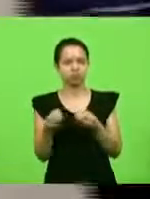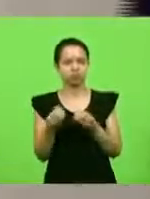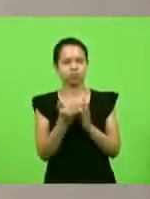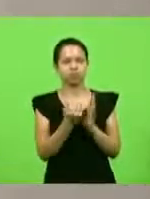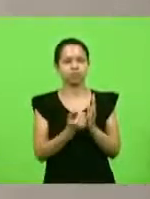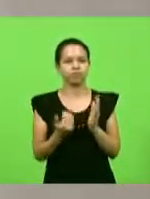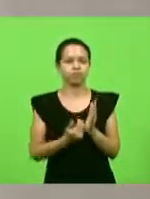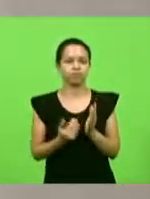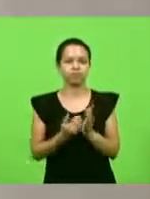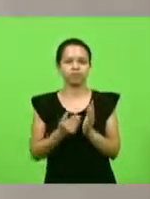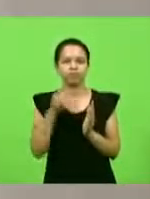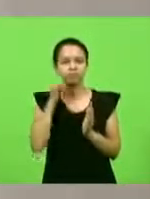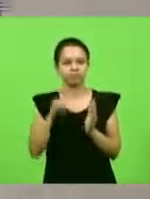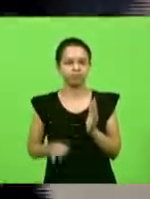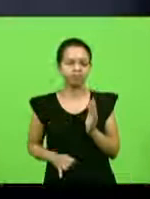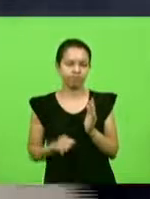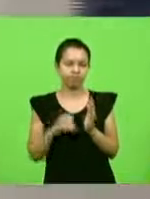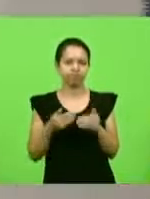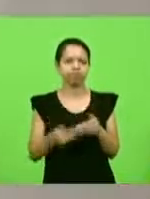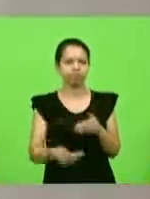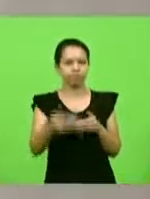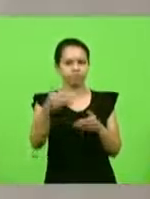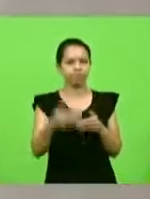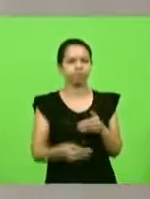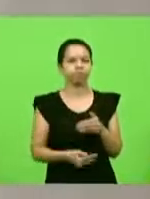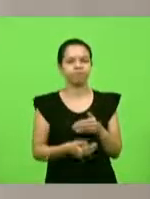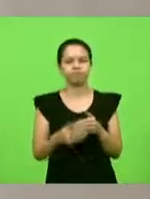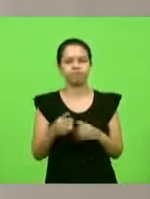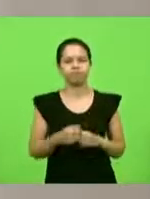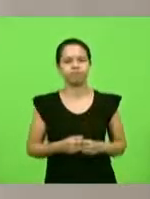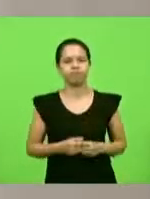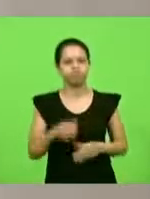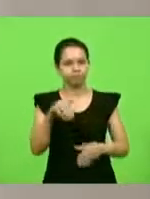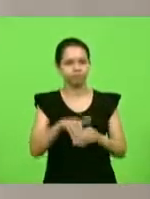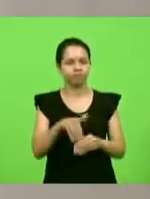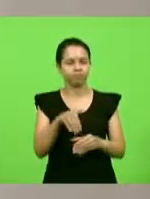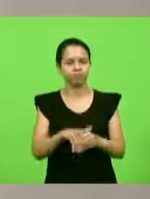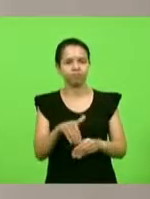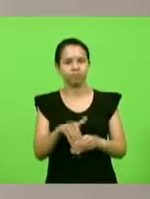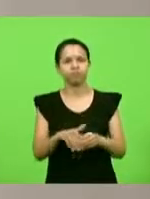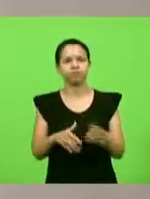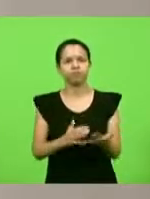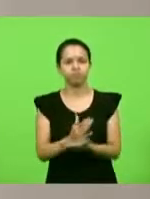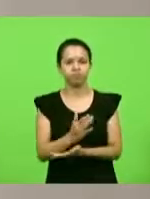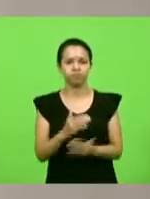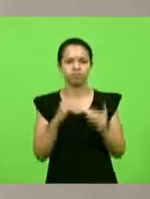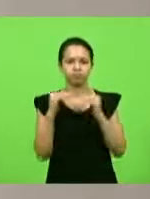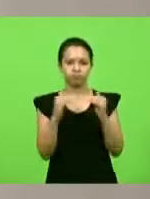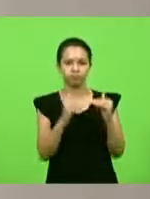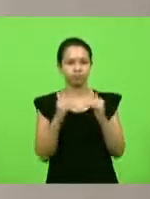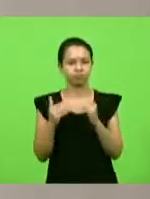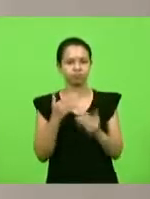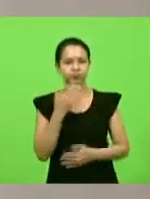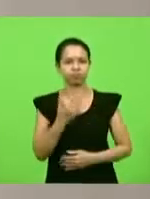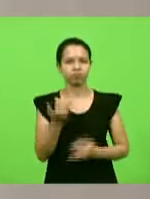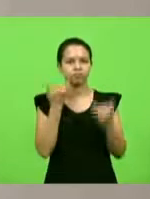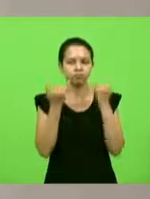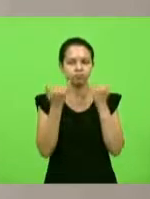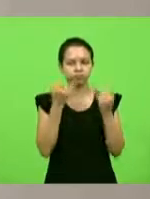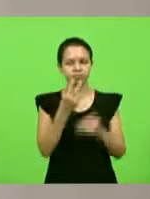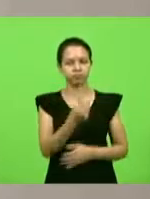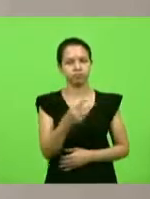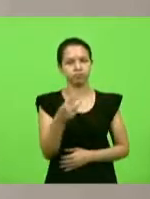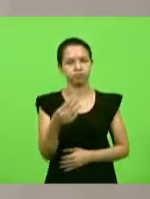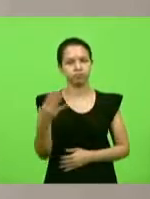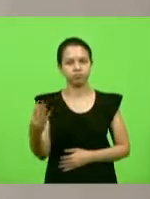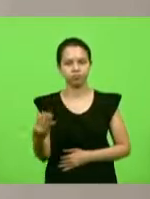Não havendo quem queira discutir, em votação. Deputados que aprovam, permaneçam como se encontra. Aprovado por unanimidade. Pedido de informação 234, autor